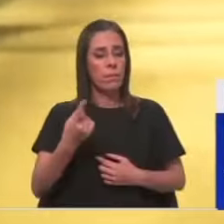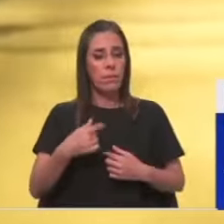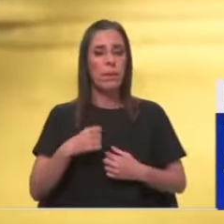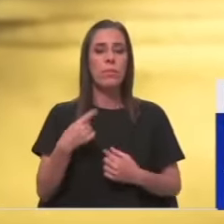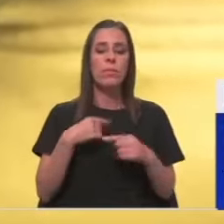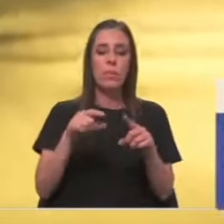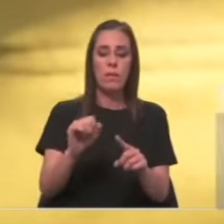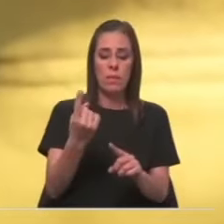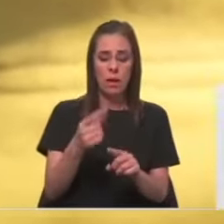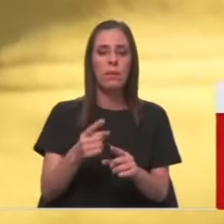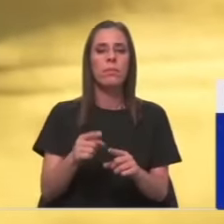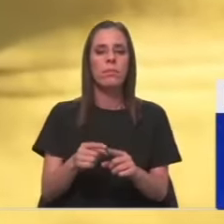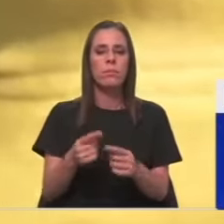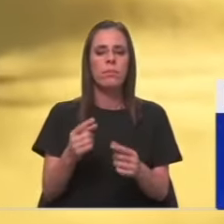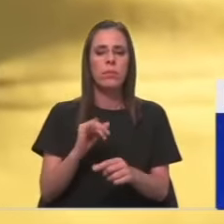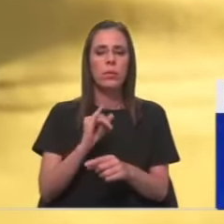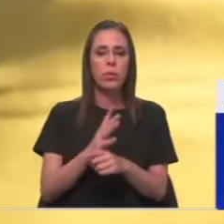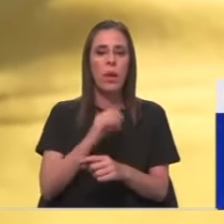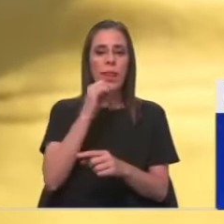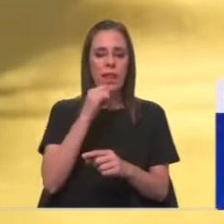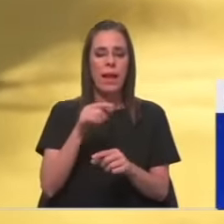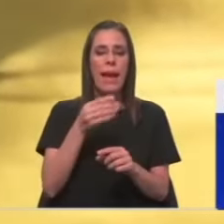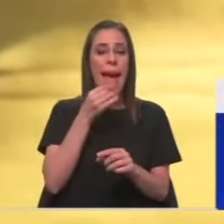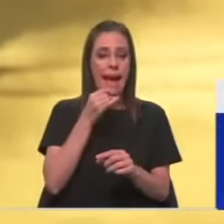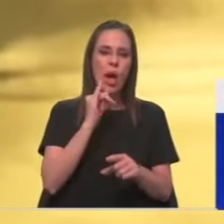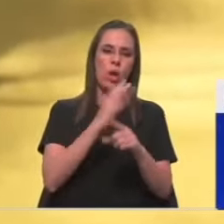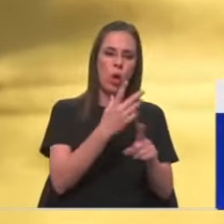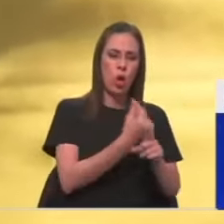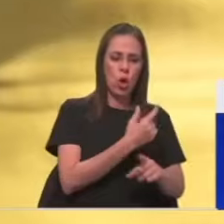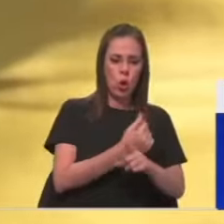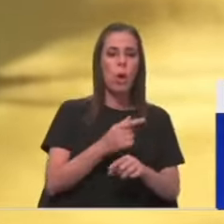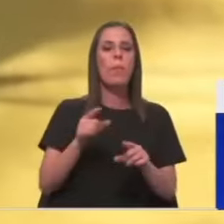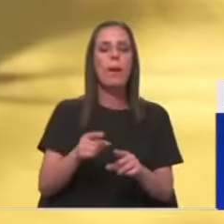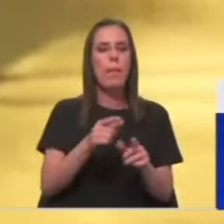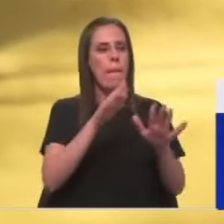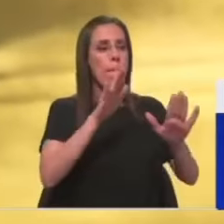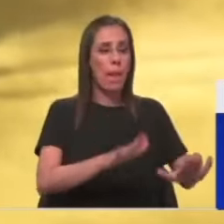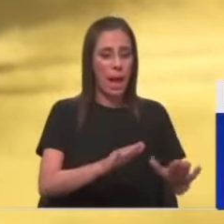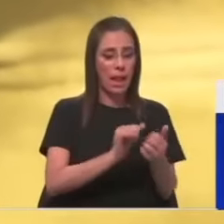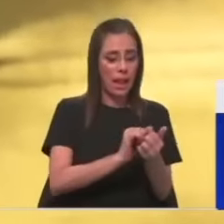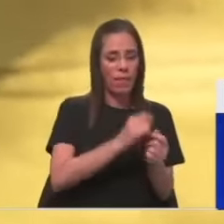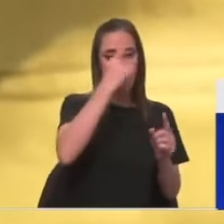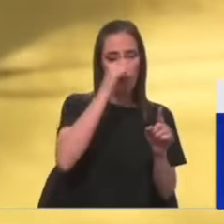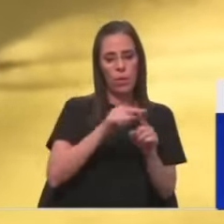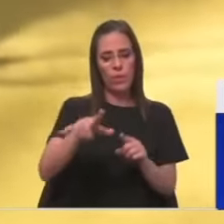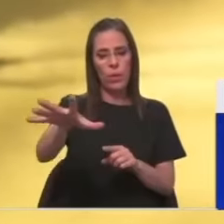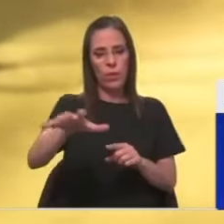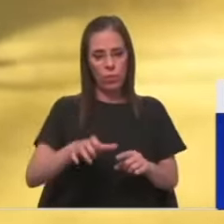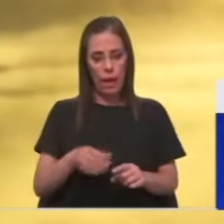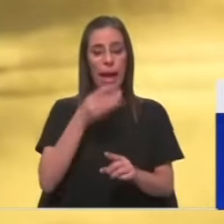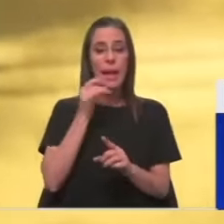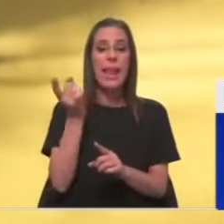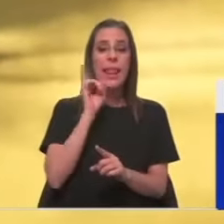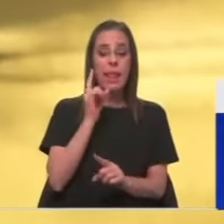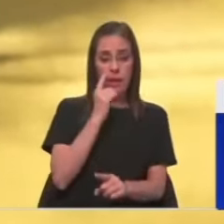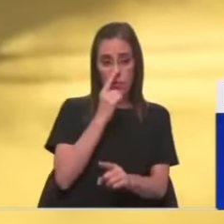primeira vez que lá ia que carregava no outra no outro lado mas que estava essa lavagem estava parada e que então decidiu ali buscar uma carga de areia naquele